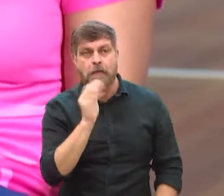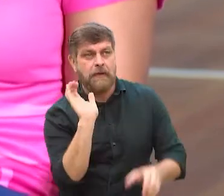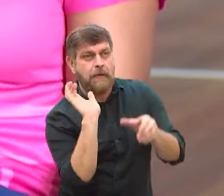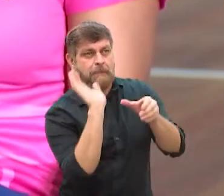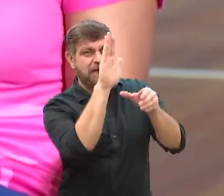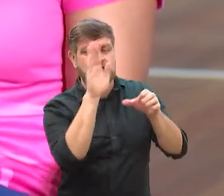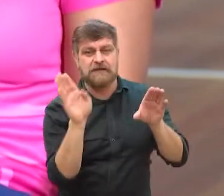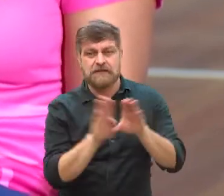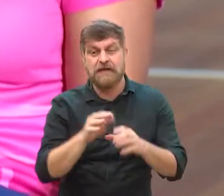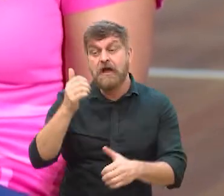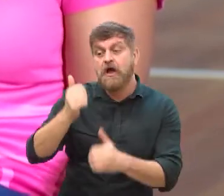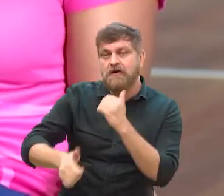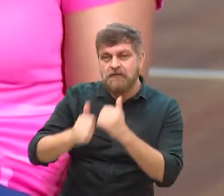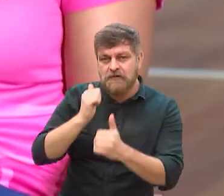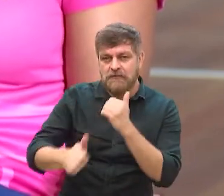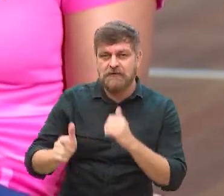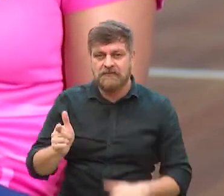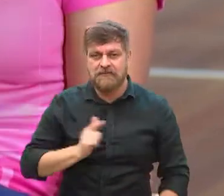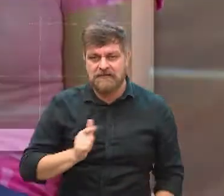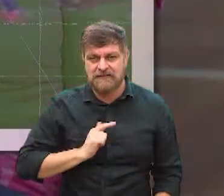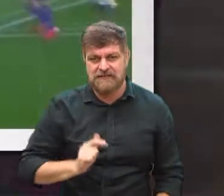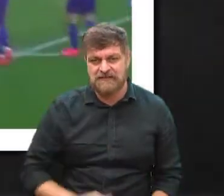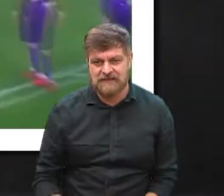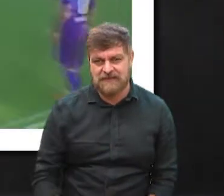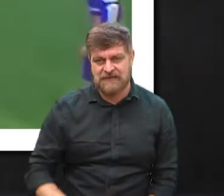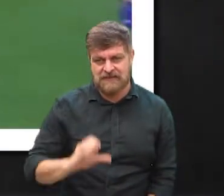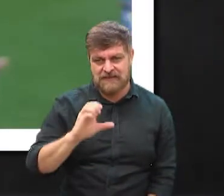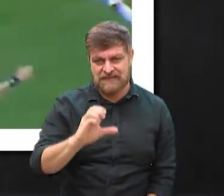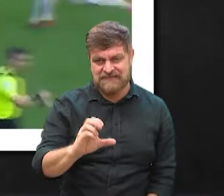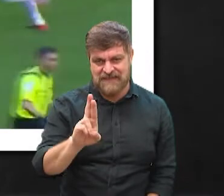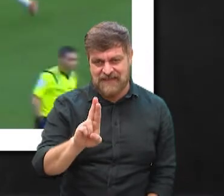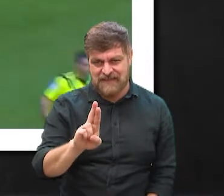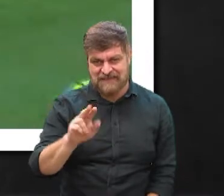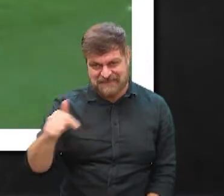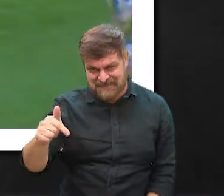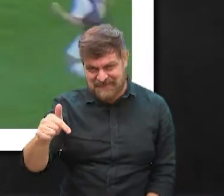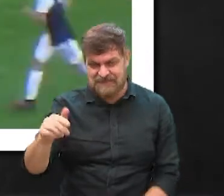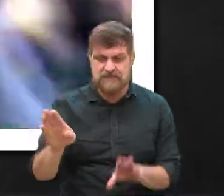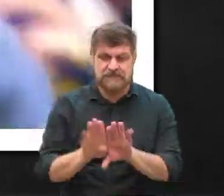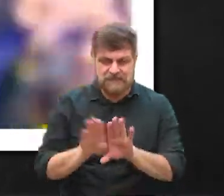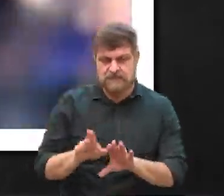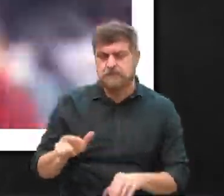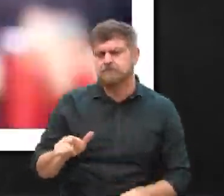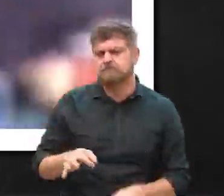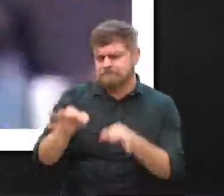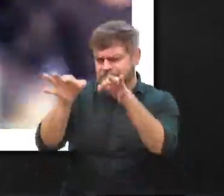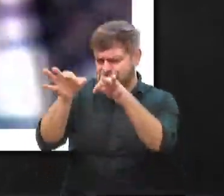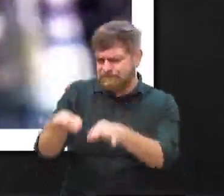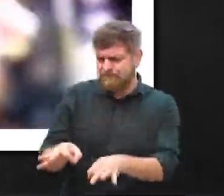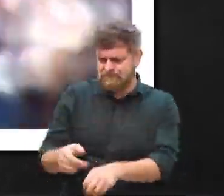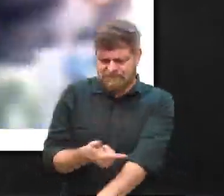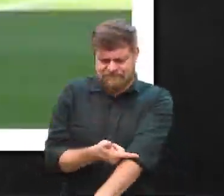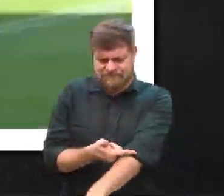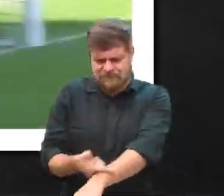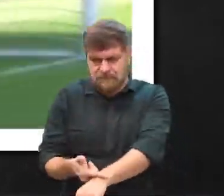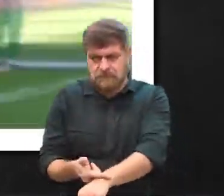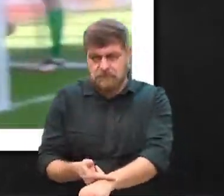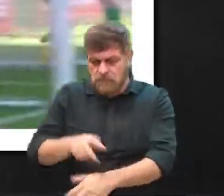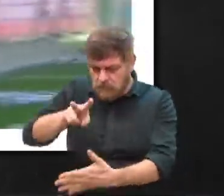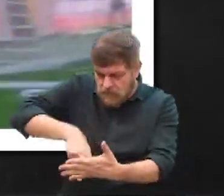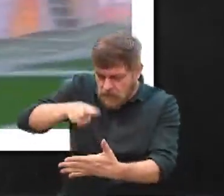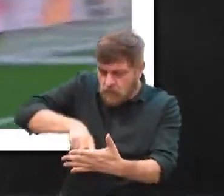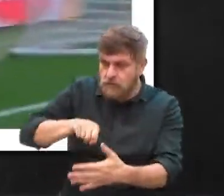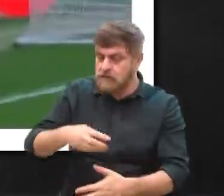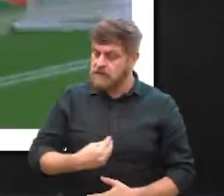no esporte, no futebol tem o Cristiano Ronaldo, que eu admiro muito, a disciplina que ele tem. Né? Eu li uma vez